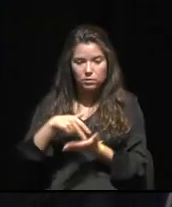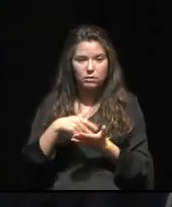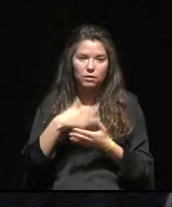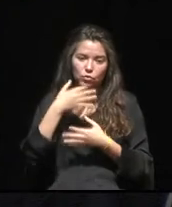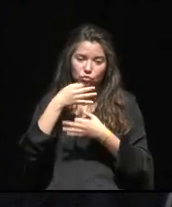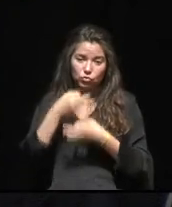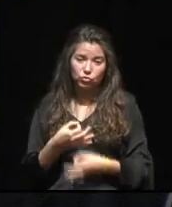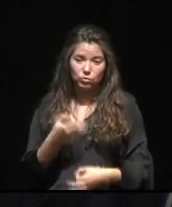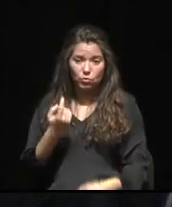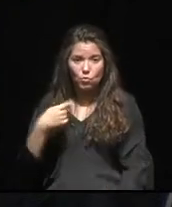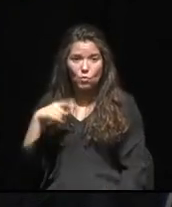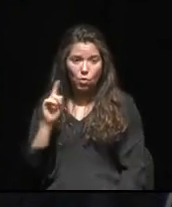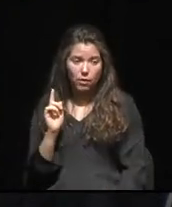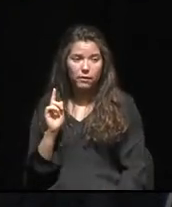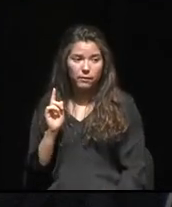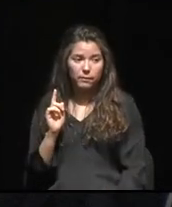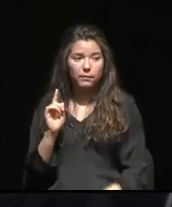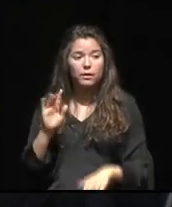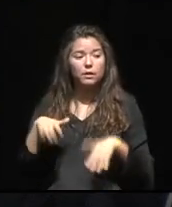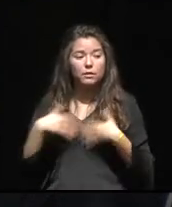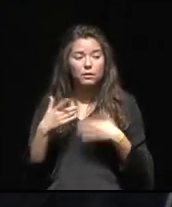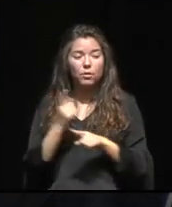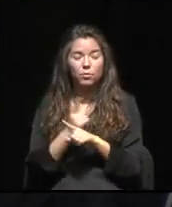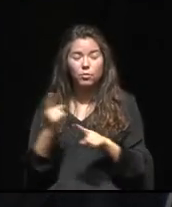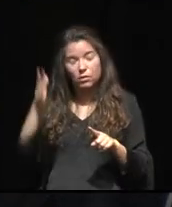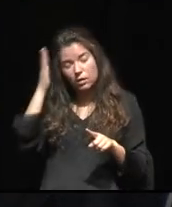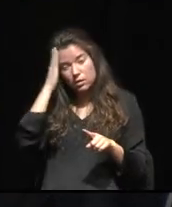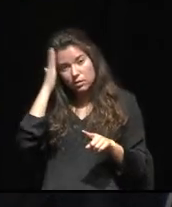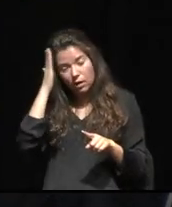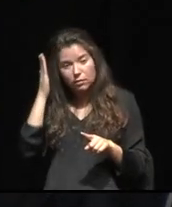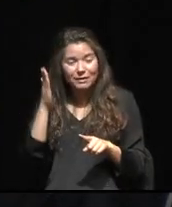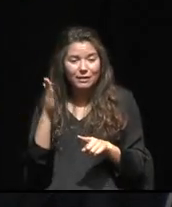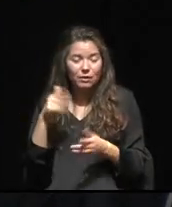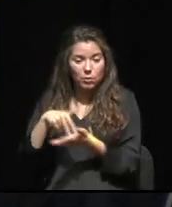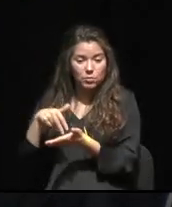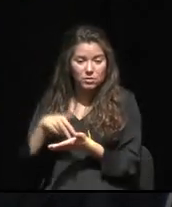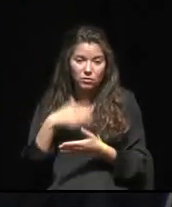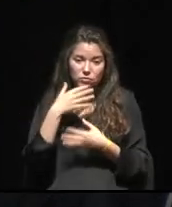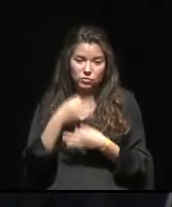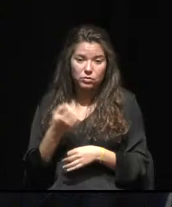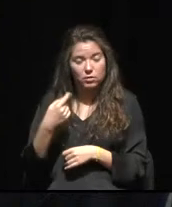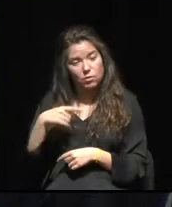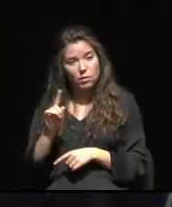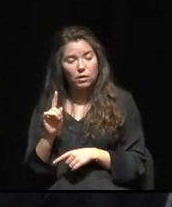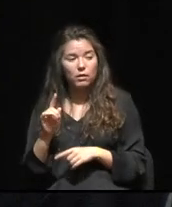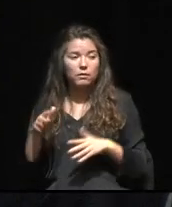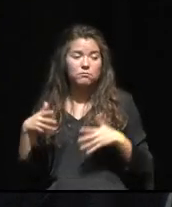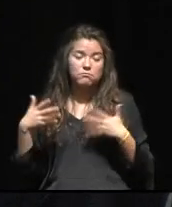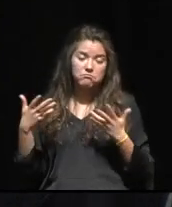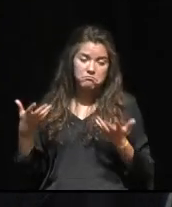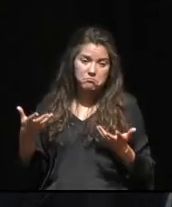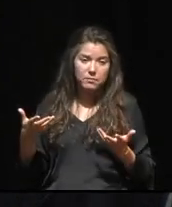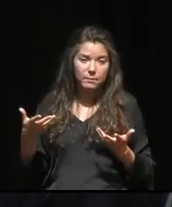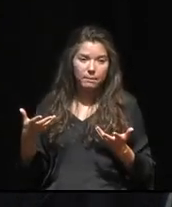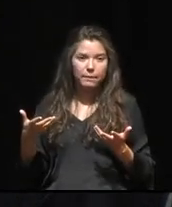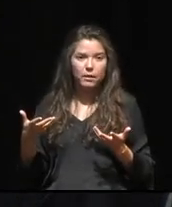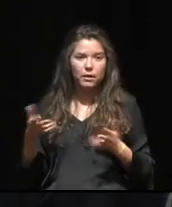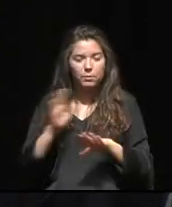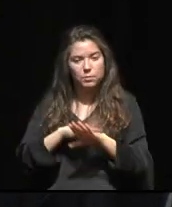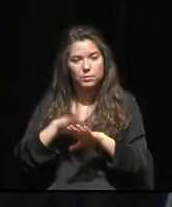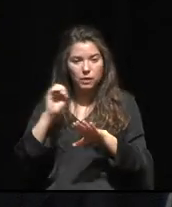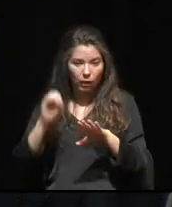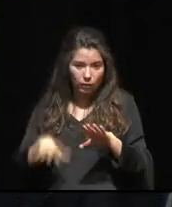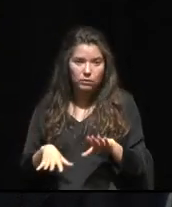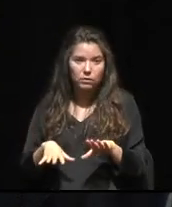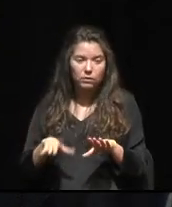injusta e portanto E por considerarmos considerarmos que é mesmo uma posição injusta H eh é exatamente